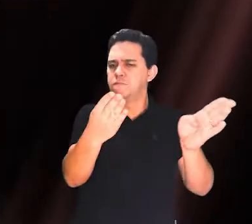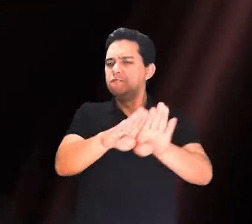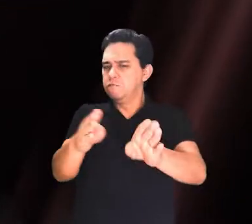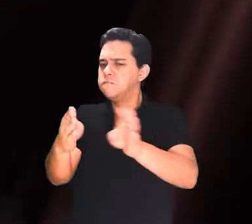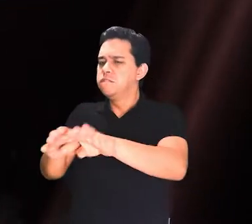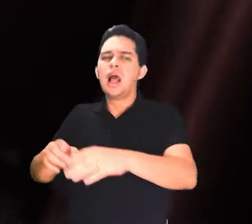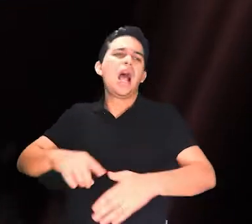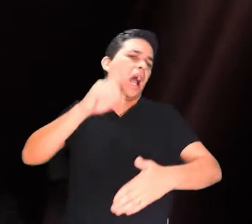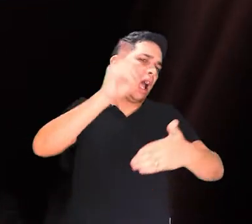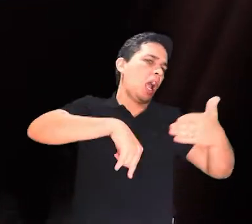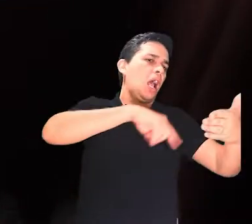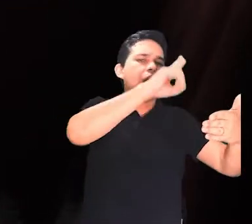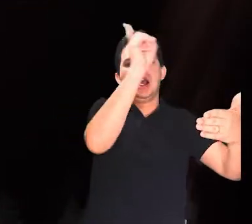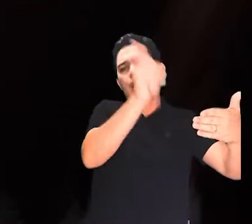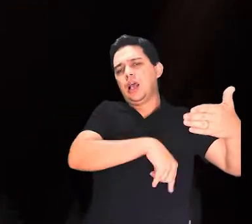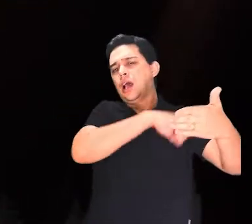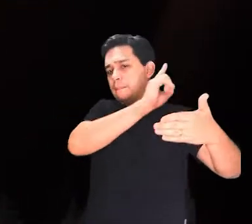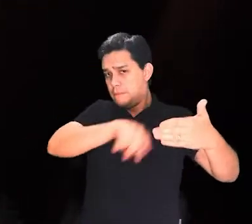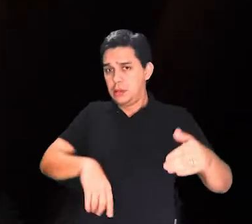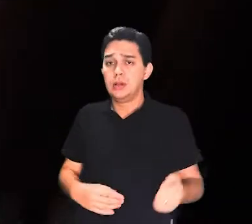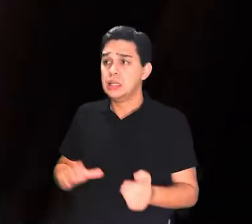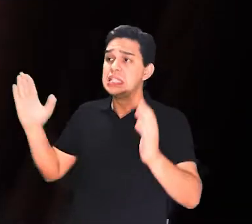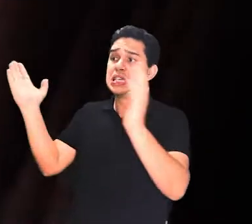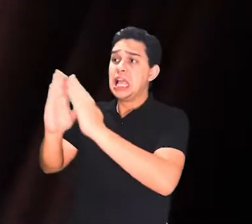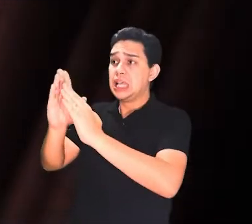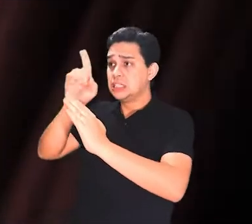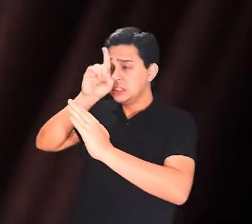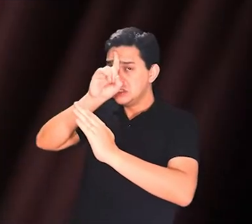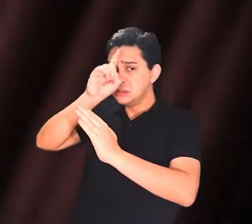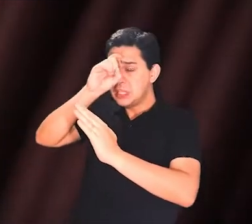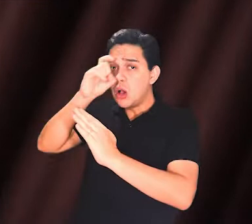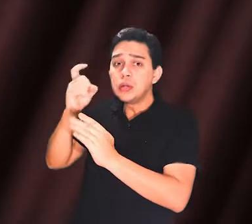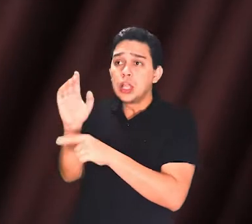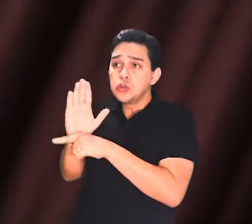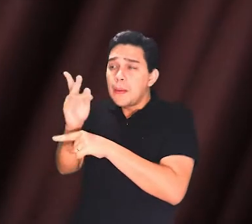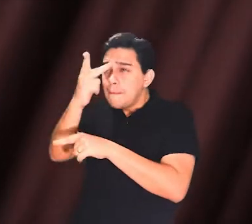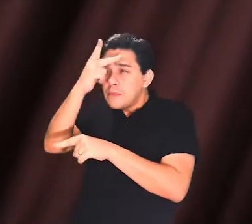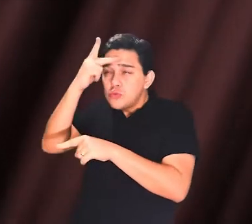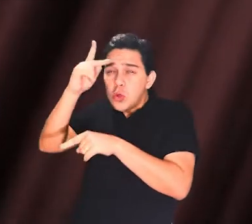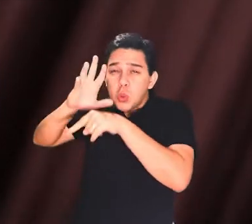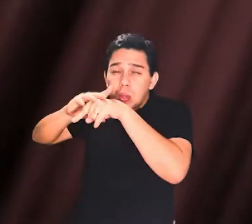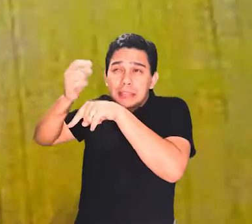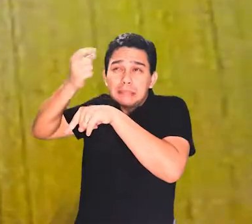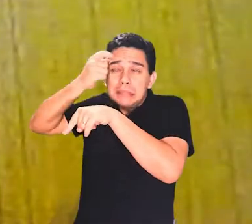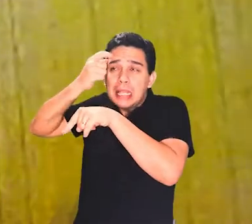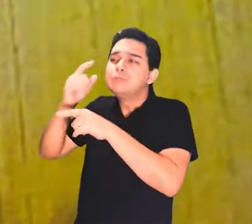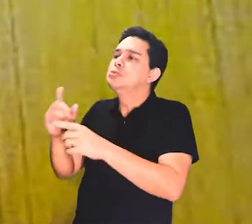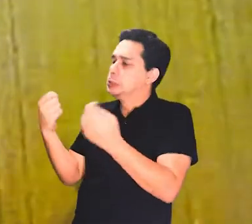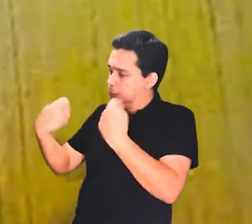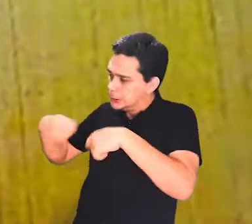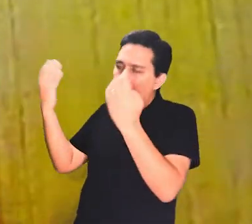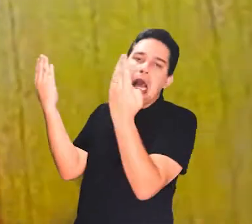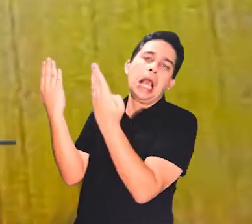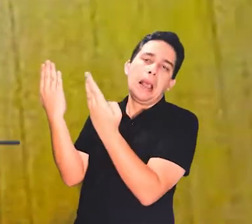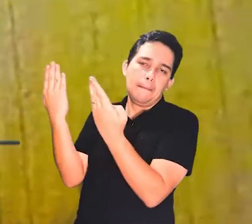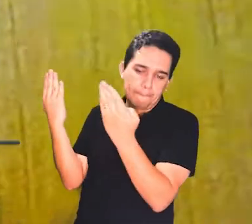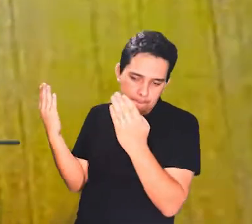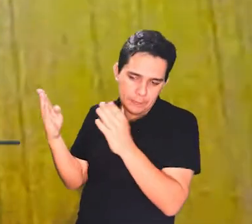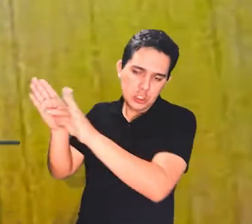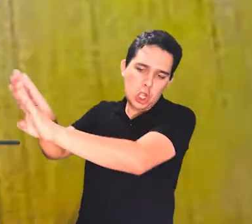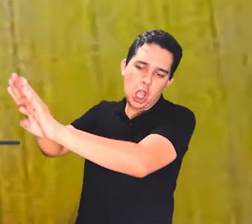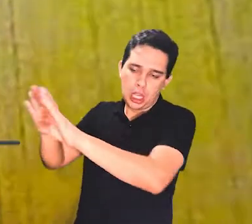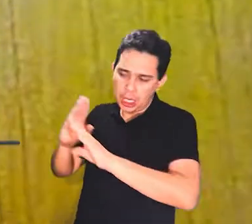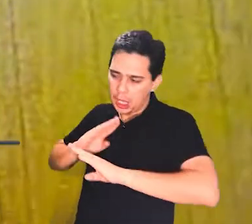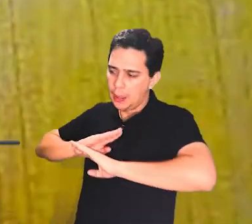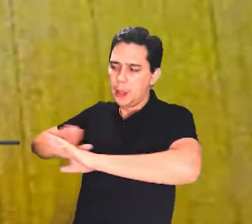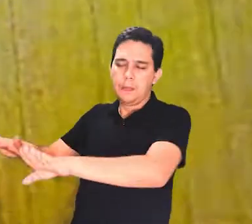leitos de emergência, tudo o que é necessário, todos os pontos de atenção da rede de saúde mental. Por outro lado, ainda tem o trabalho importantíssimo